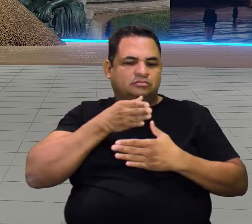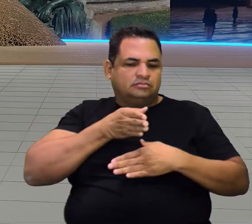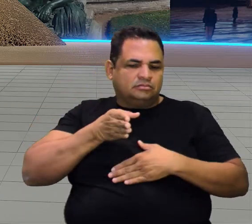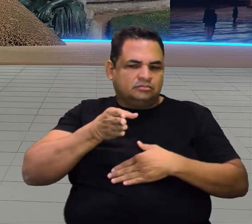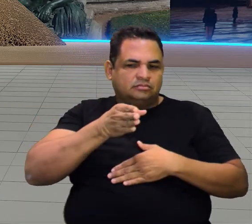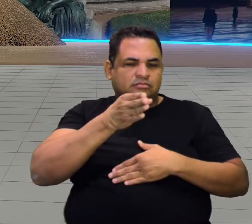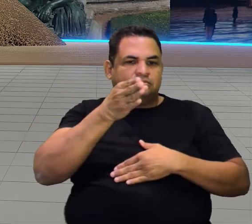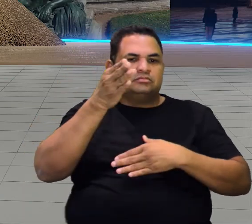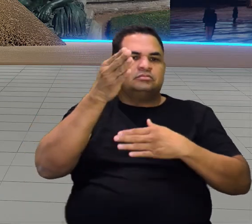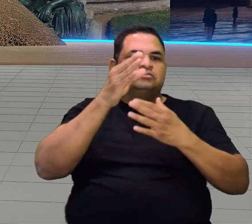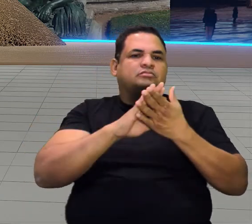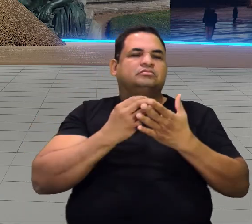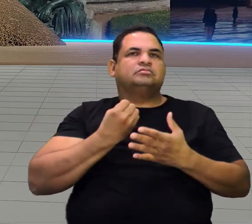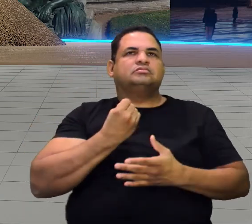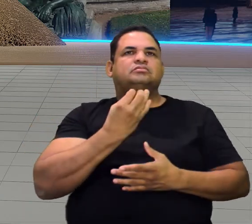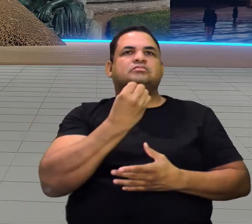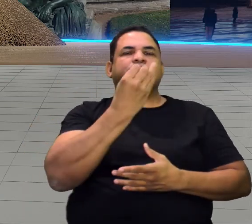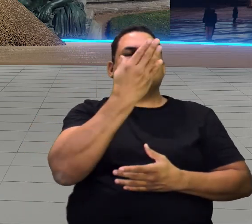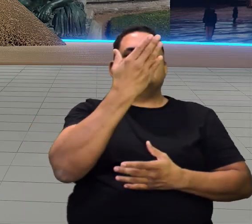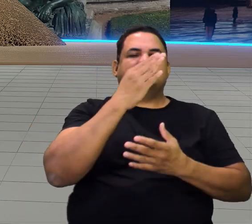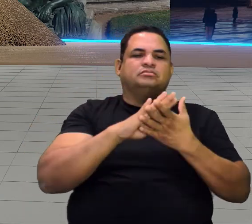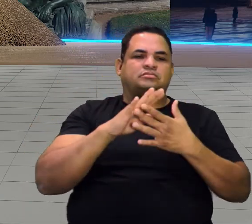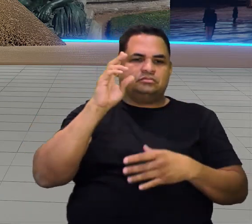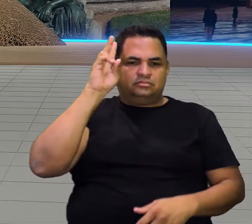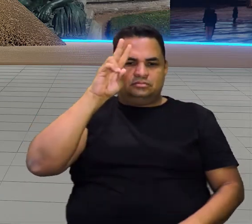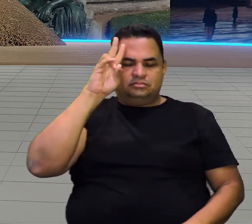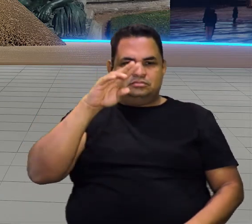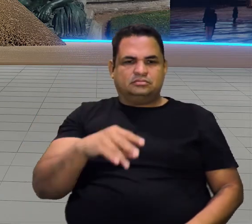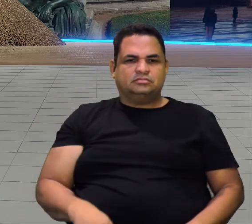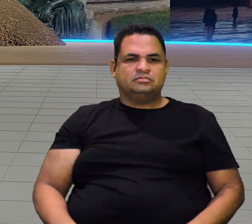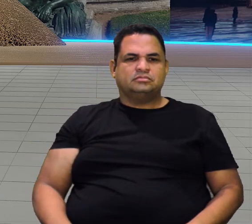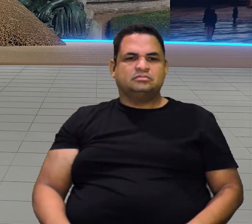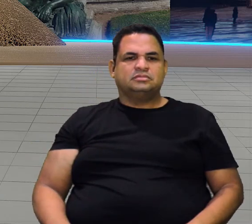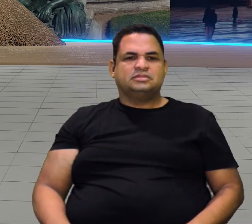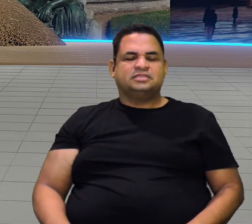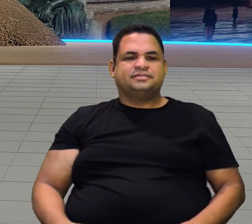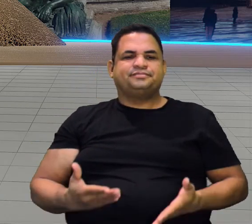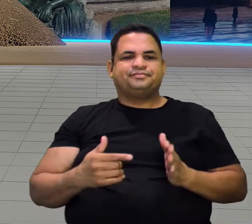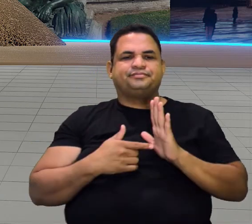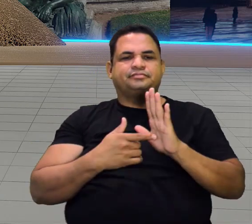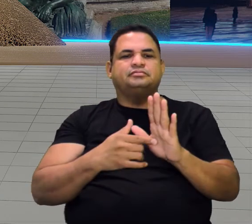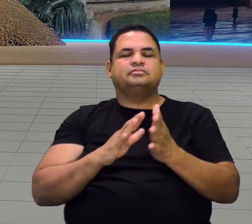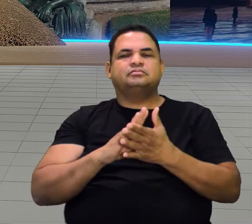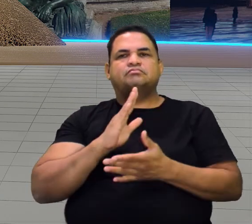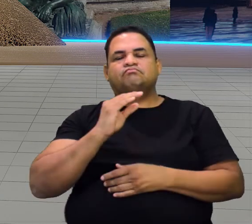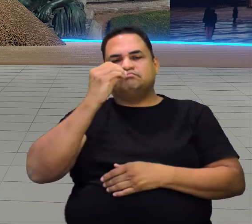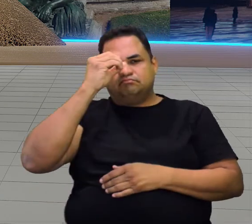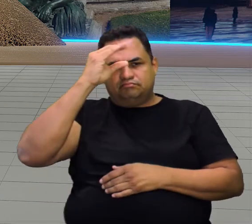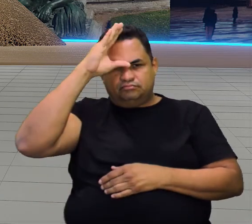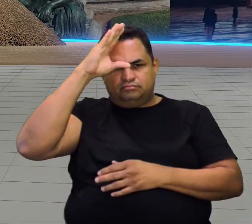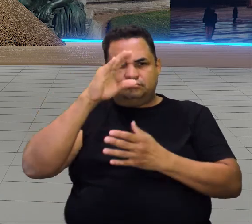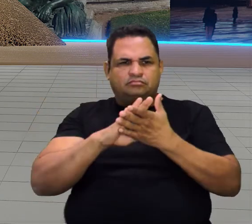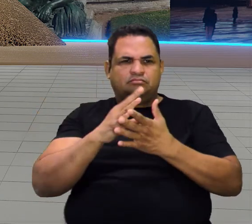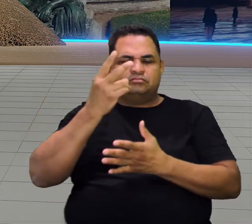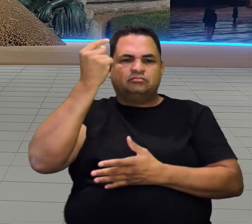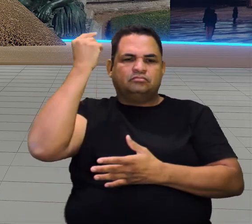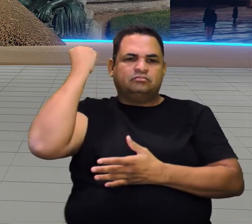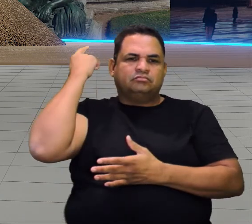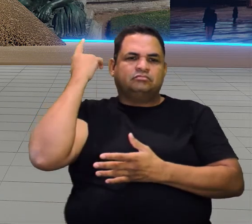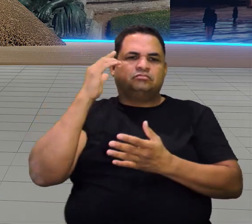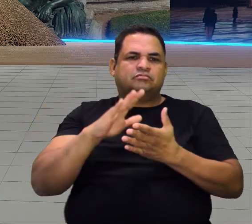pela história, essa viagem pela história. Uma viagem que traz você ao conhecimento da